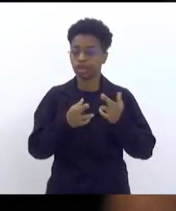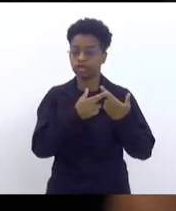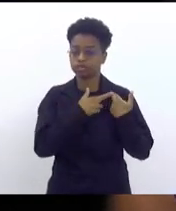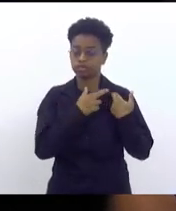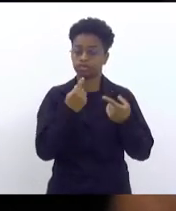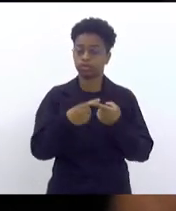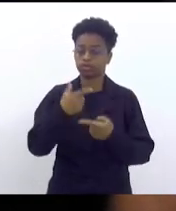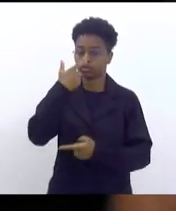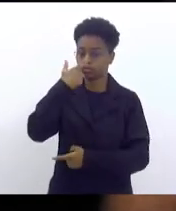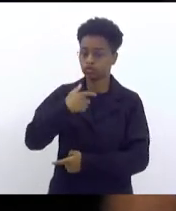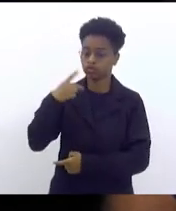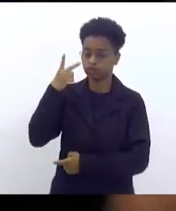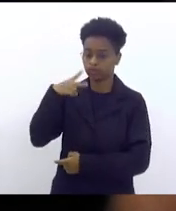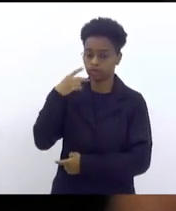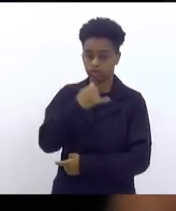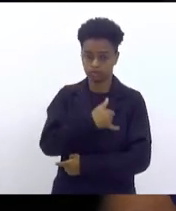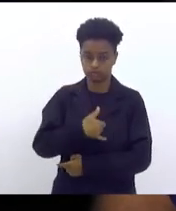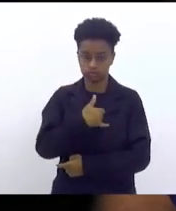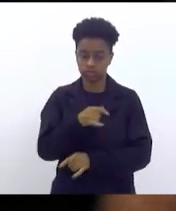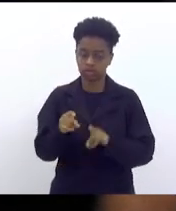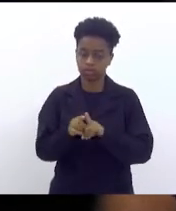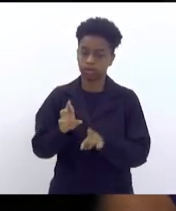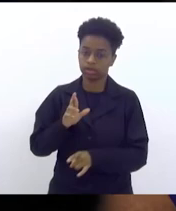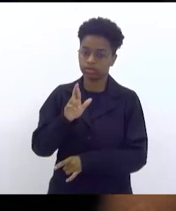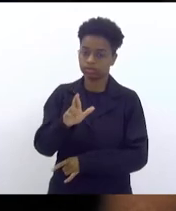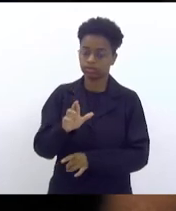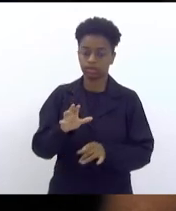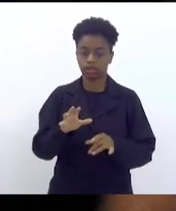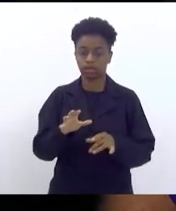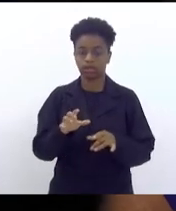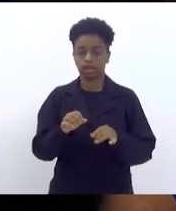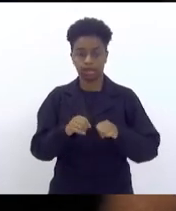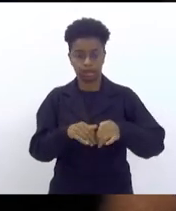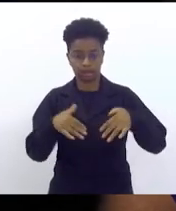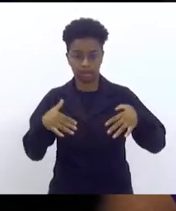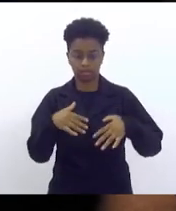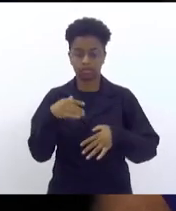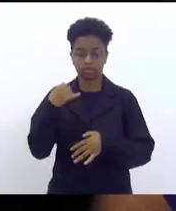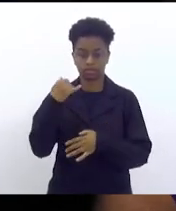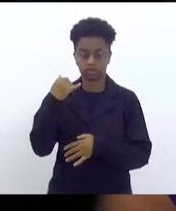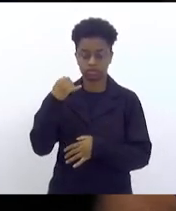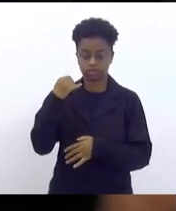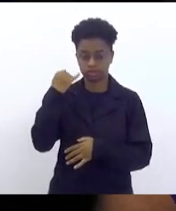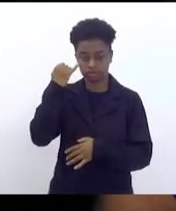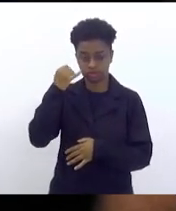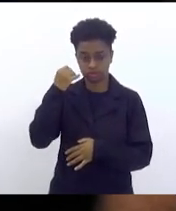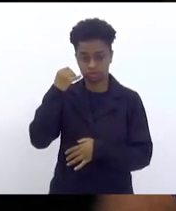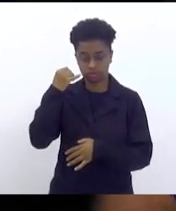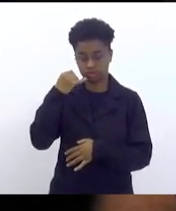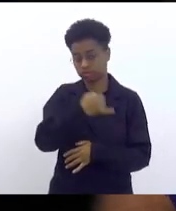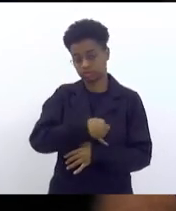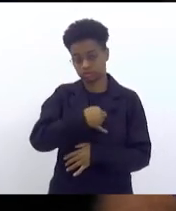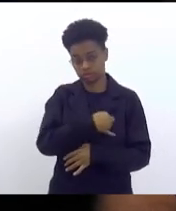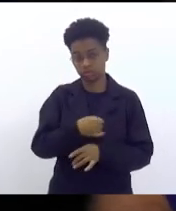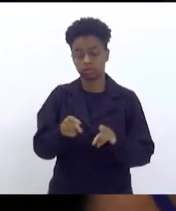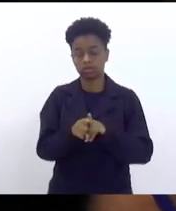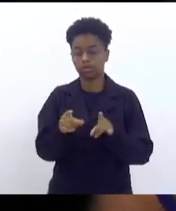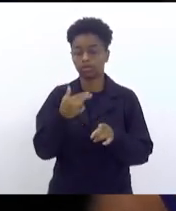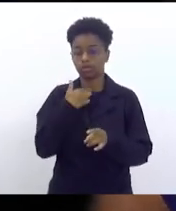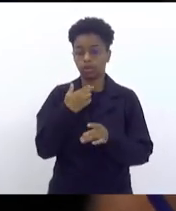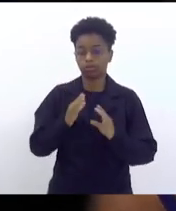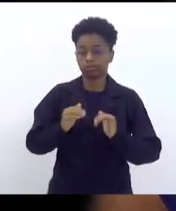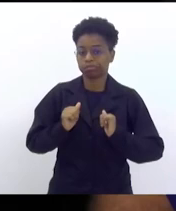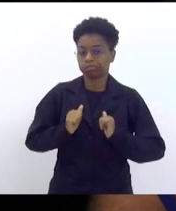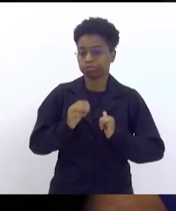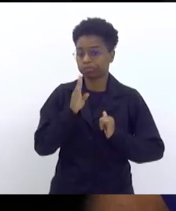João de Meriti representando a câmara de São João e eximir da responsabilidade levantar essa bandeira também no meu Município Bandeira